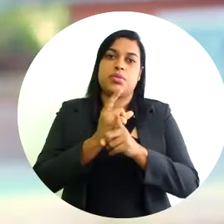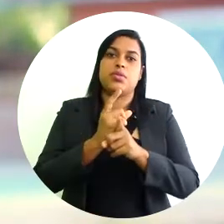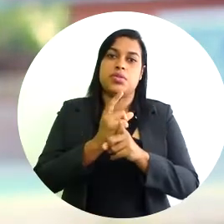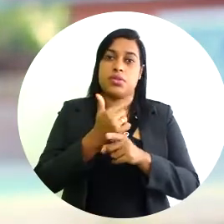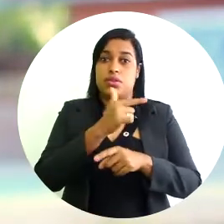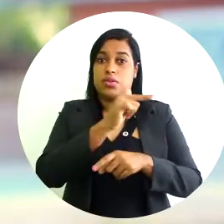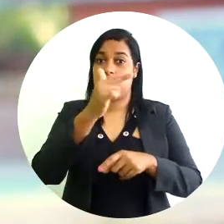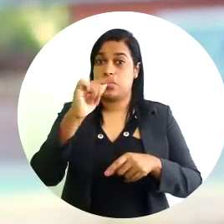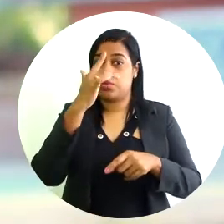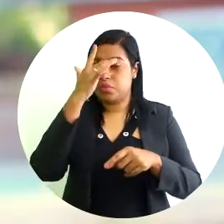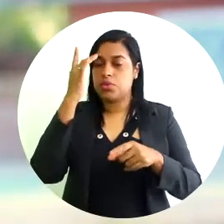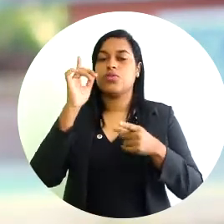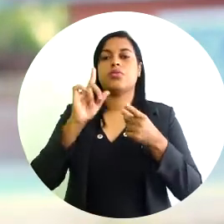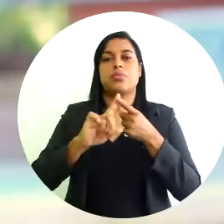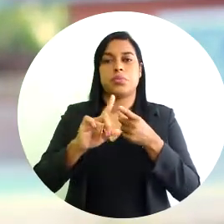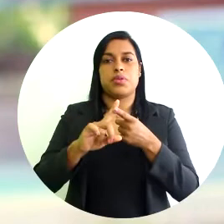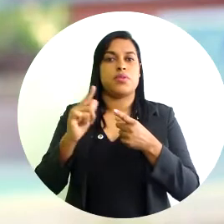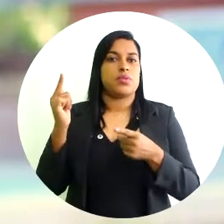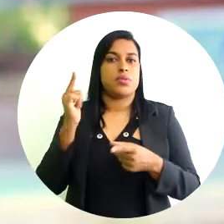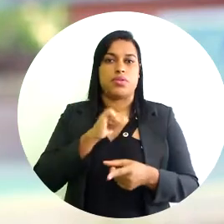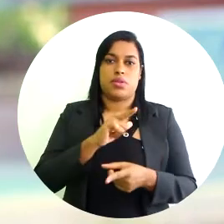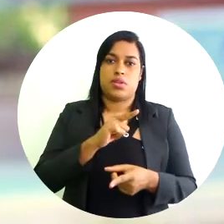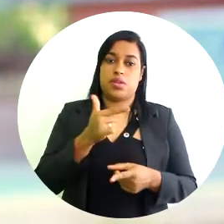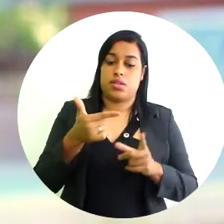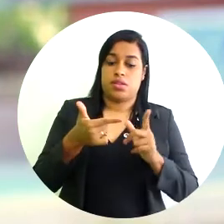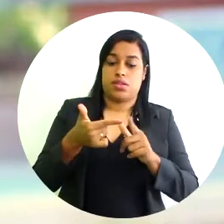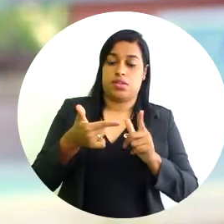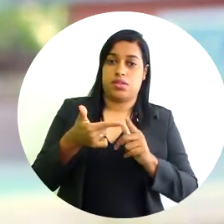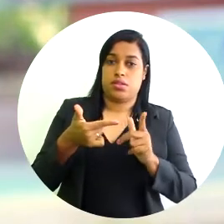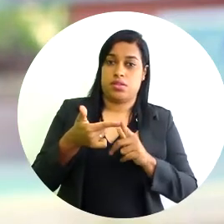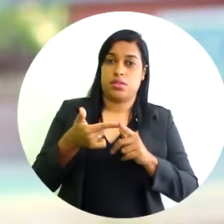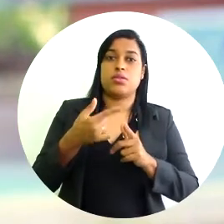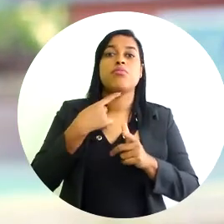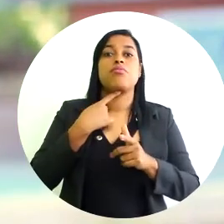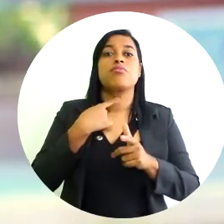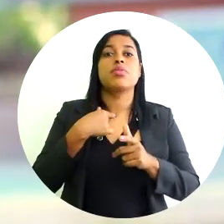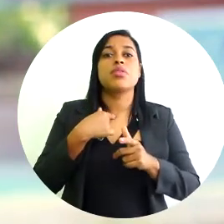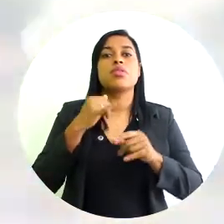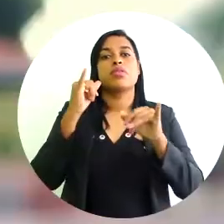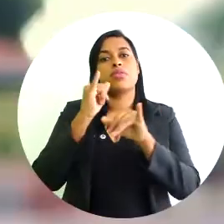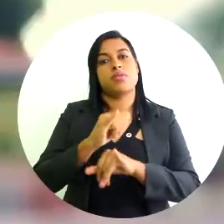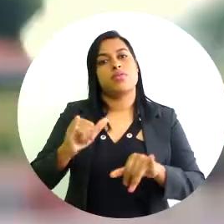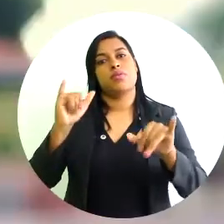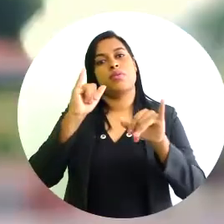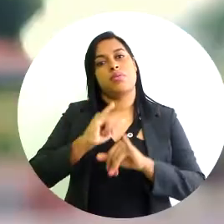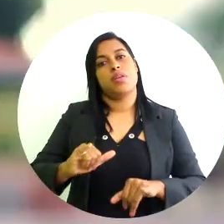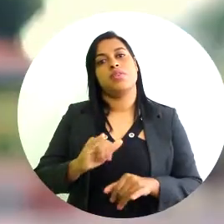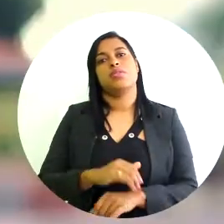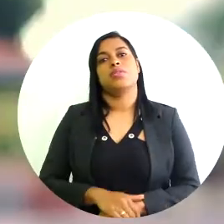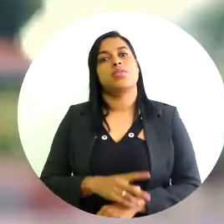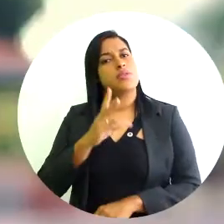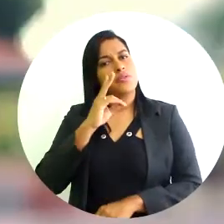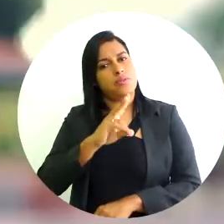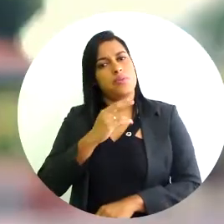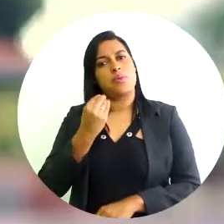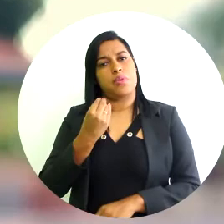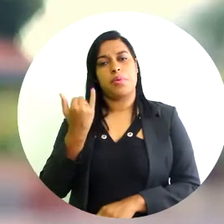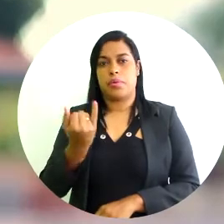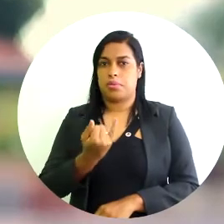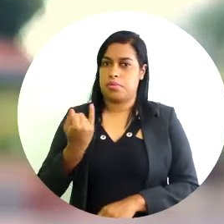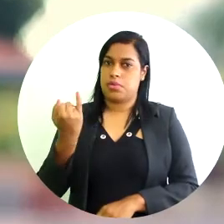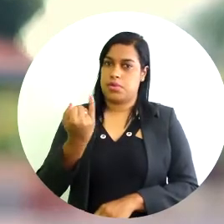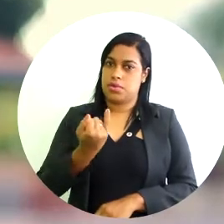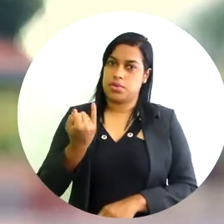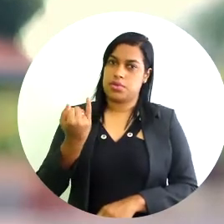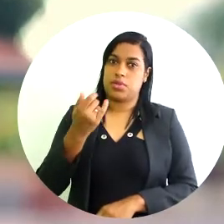outras pessoas também vão conseguir. E em segundo lugar, as intenções que serão passadas. Então, viu só como é importante